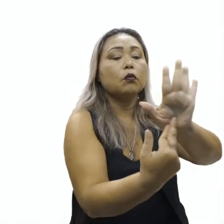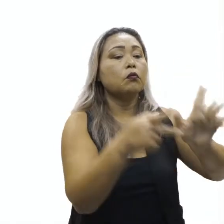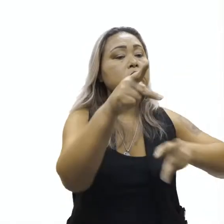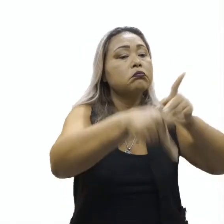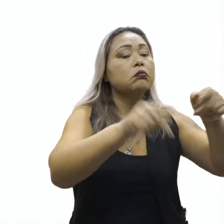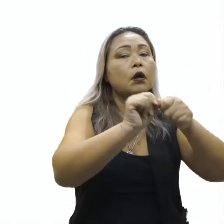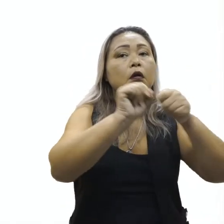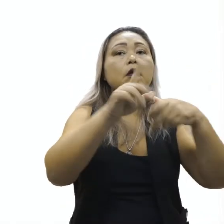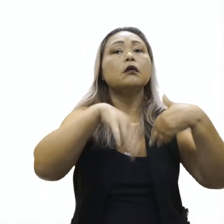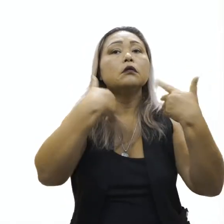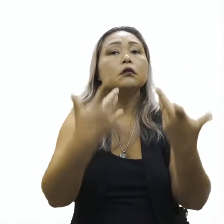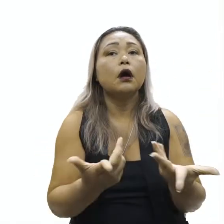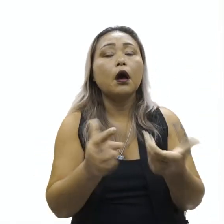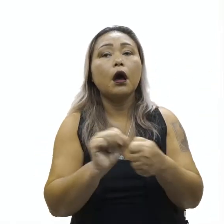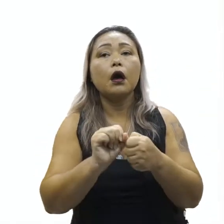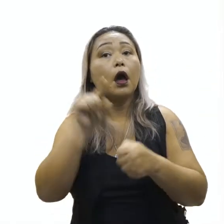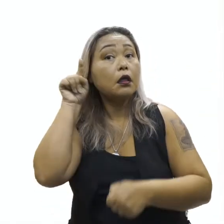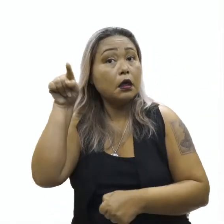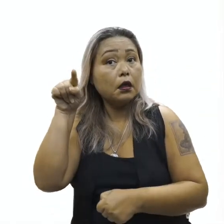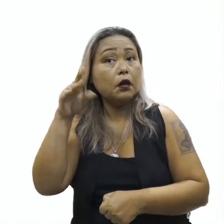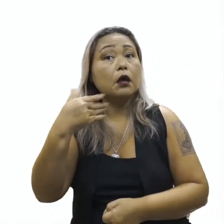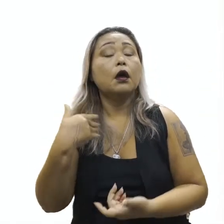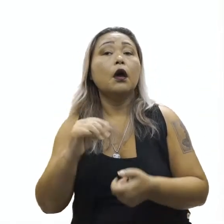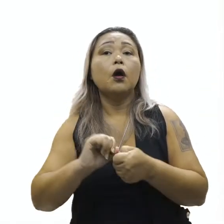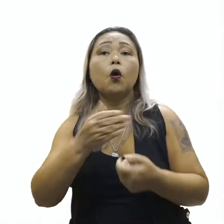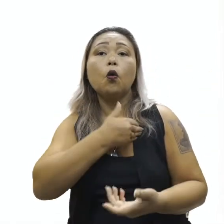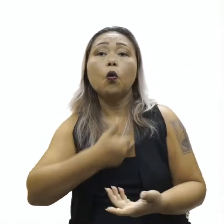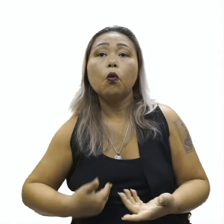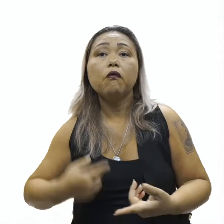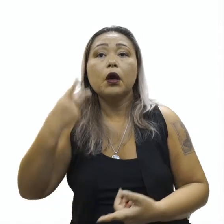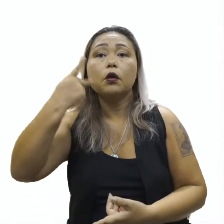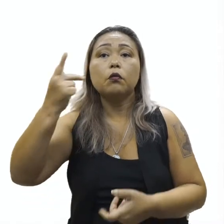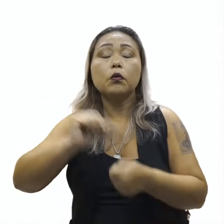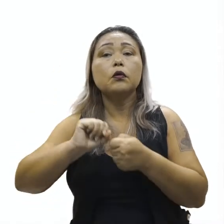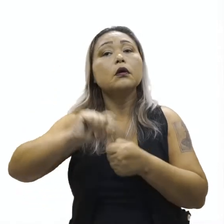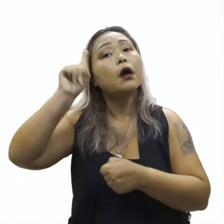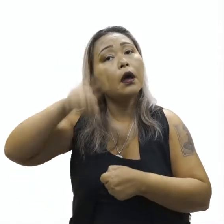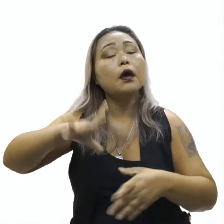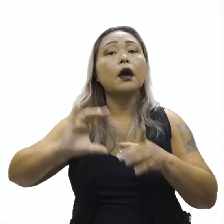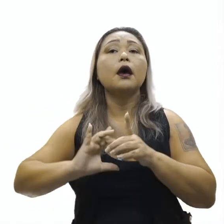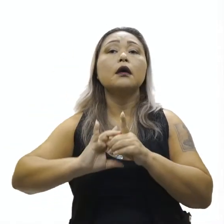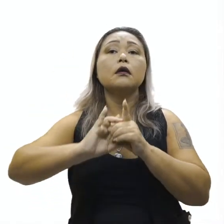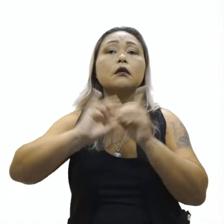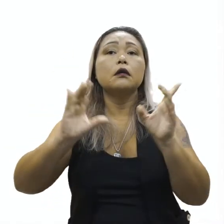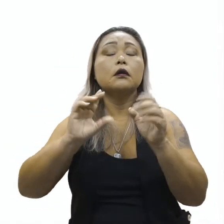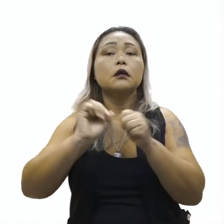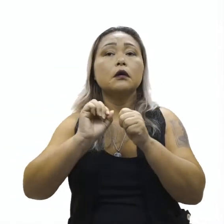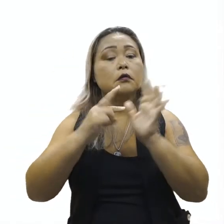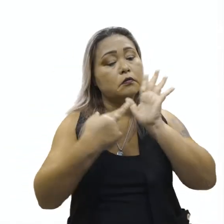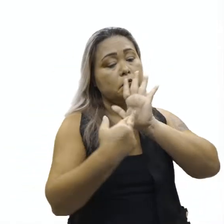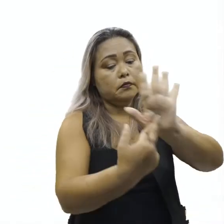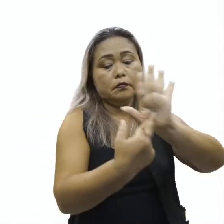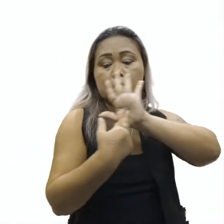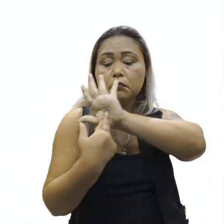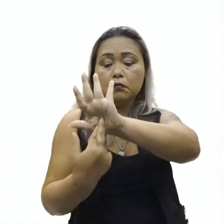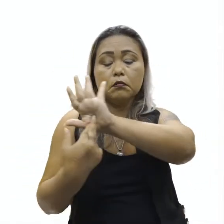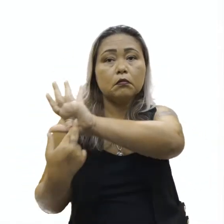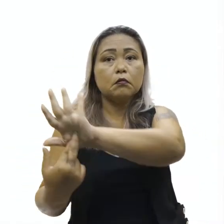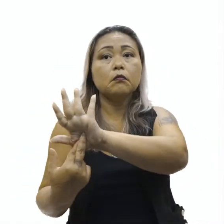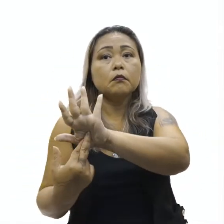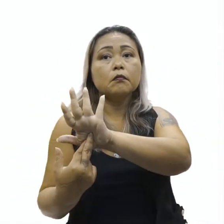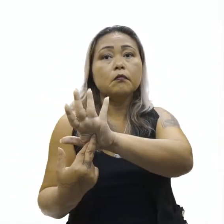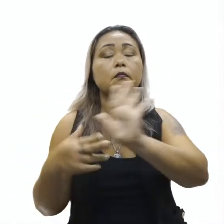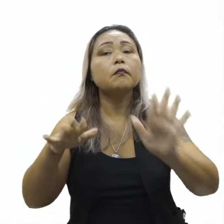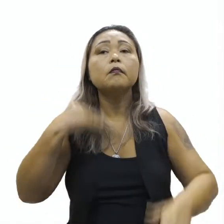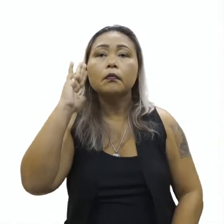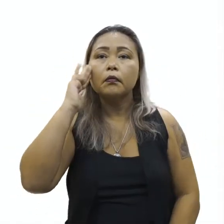político proposto pelo Hobbes nada mais é do que a democracia representativa. Entenderam aí,